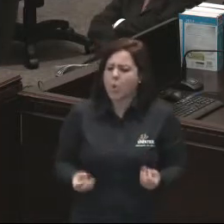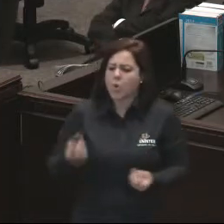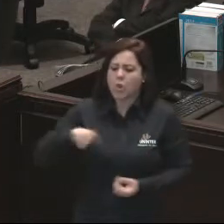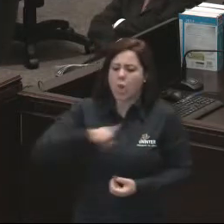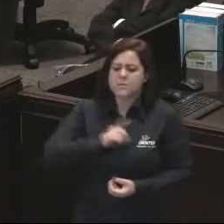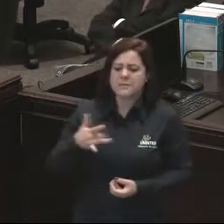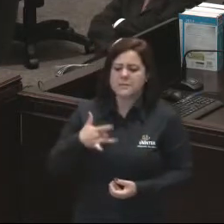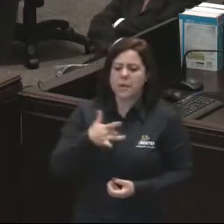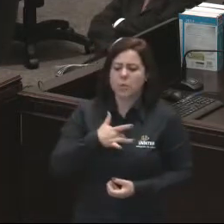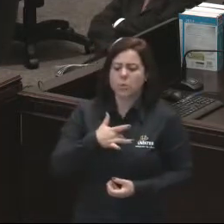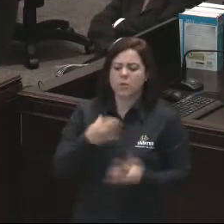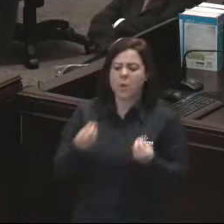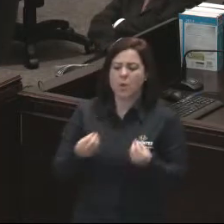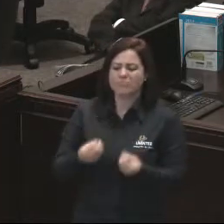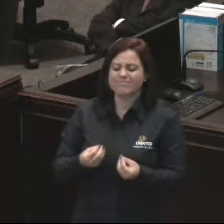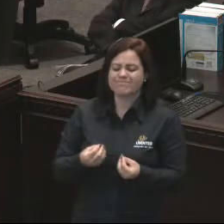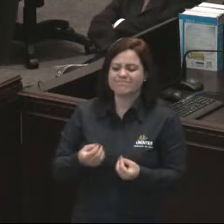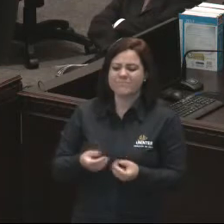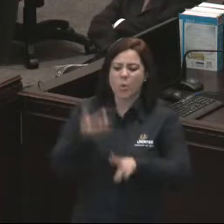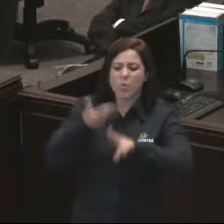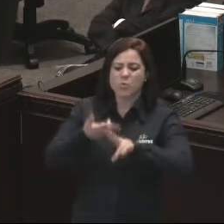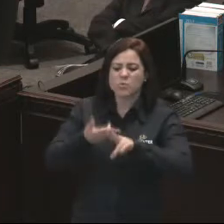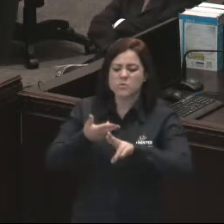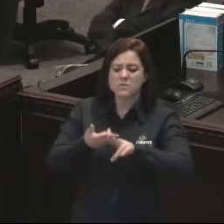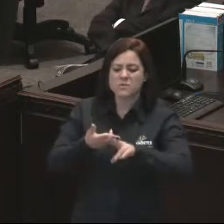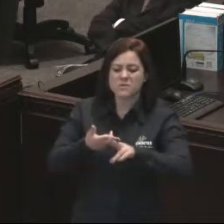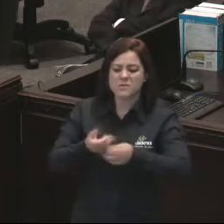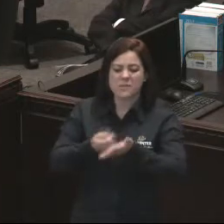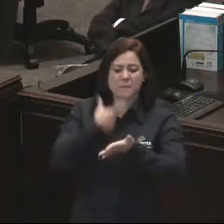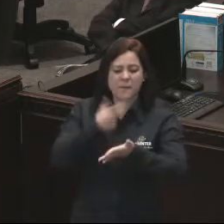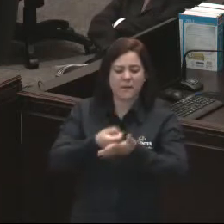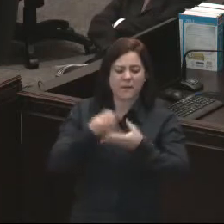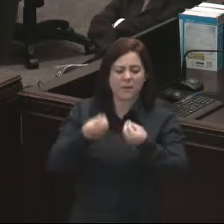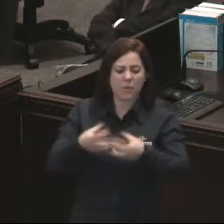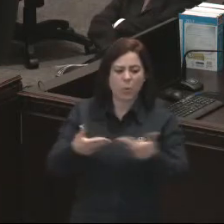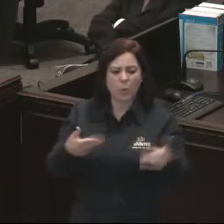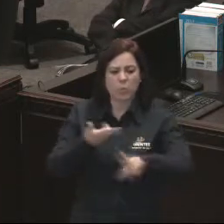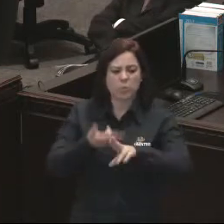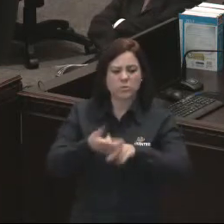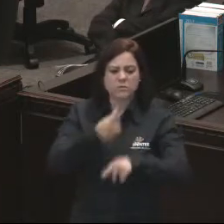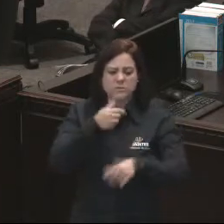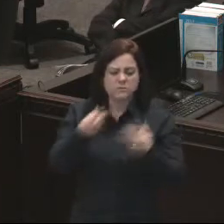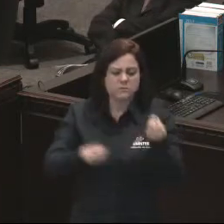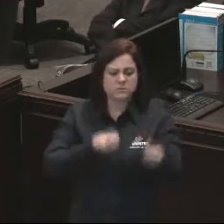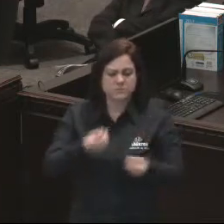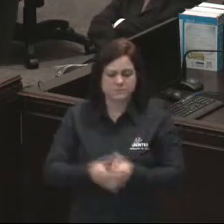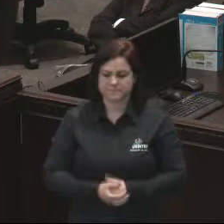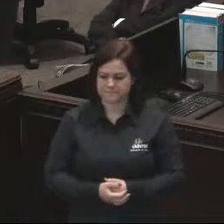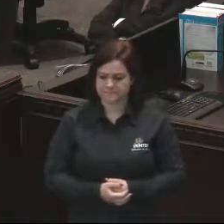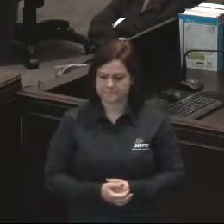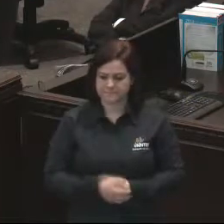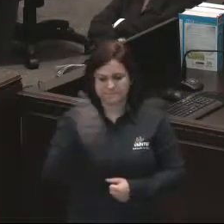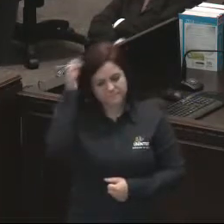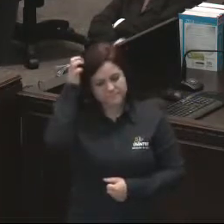para a saúde humana com a ingestão, os reflexos na saúde humana dessa ingestão desses fármacos aí? Como eu não